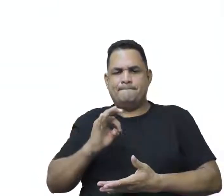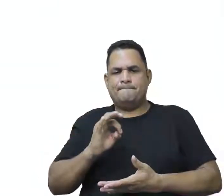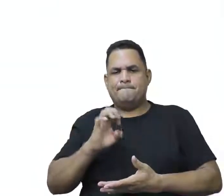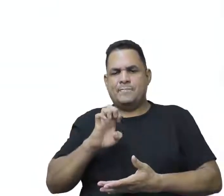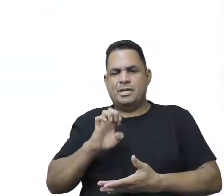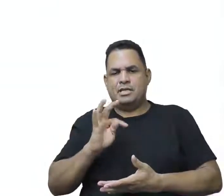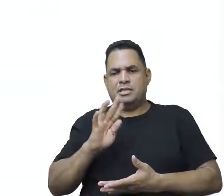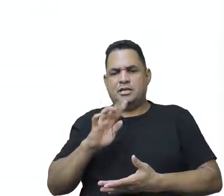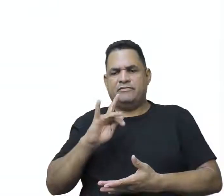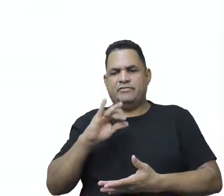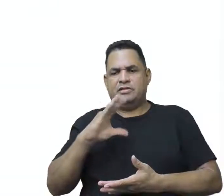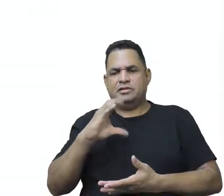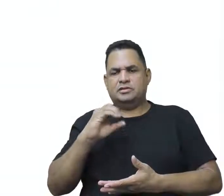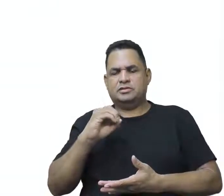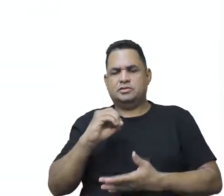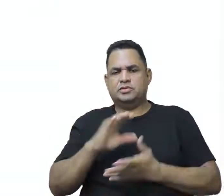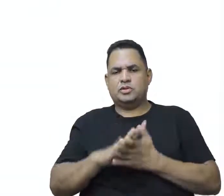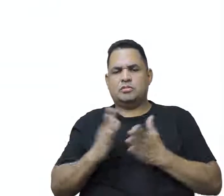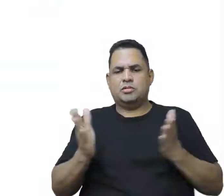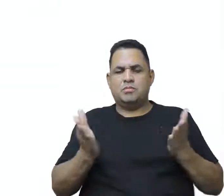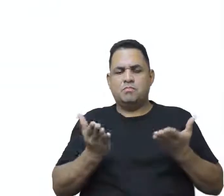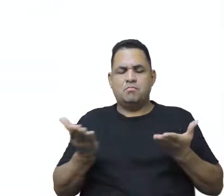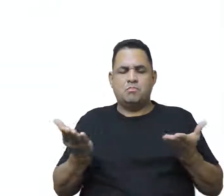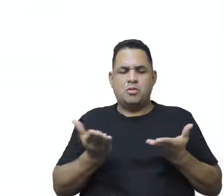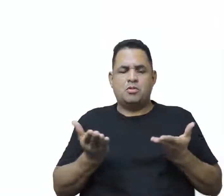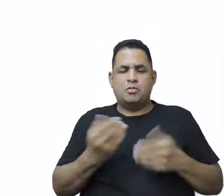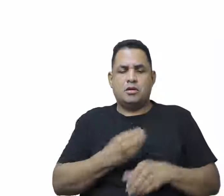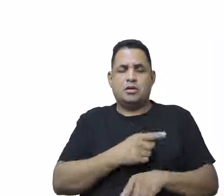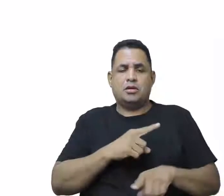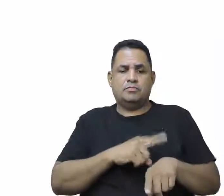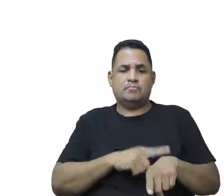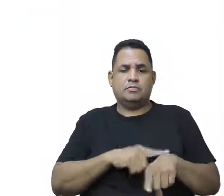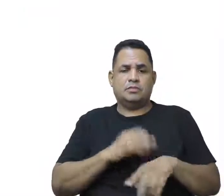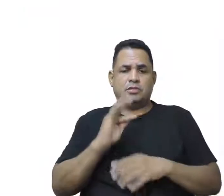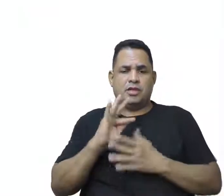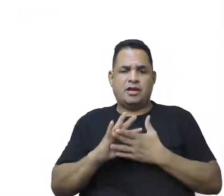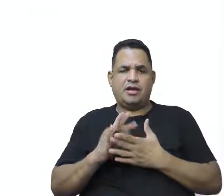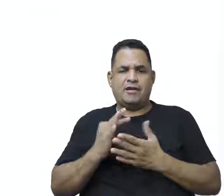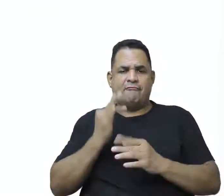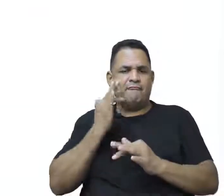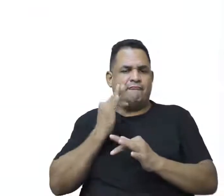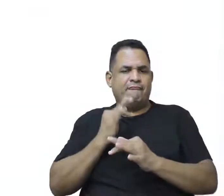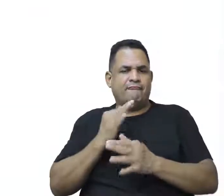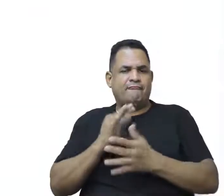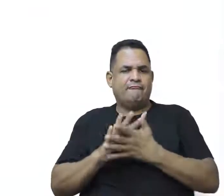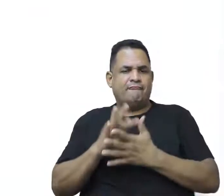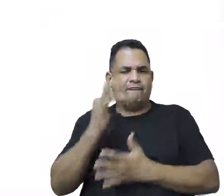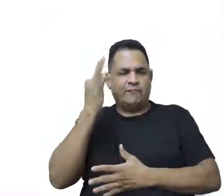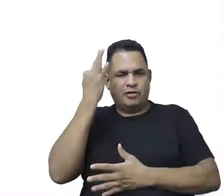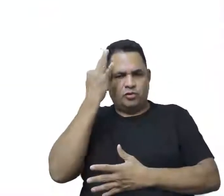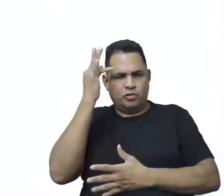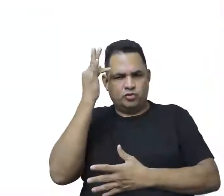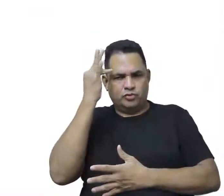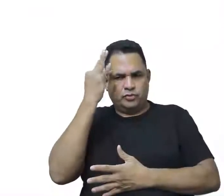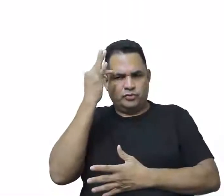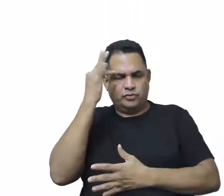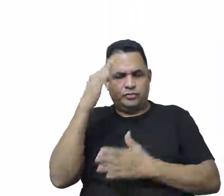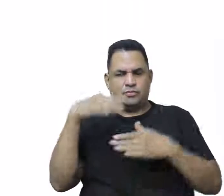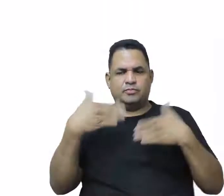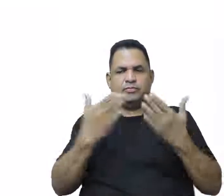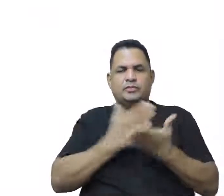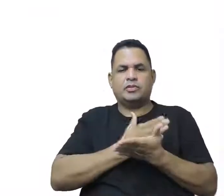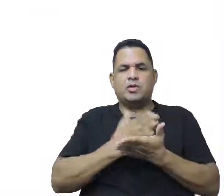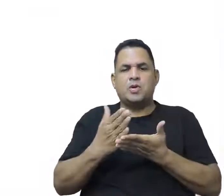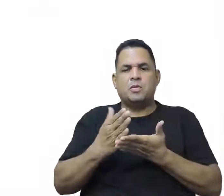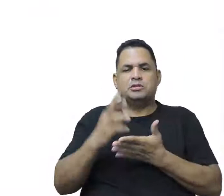da filosofia. É onde, basicamente, ali ela surge, né? Esse momento da filosofia. O homem ele já